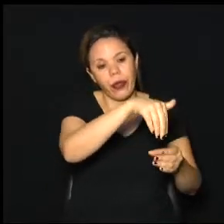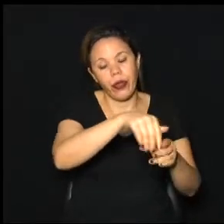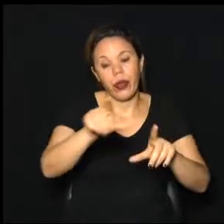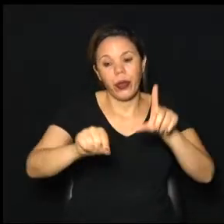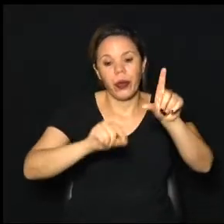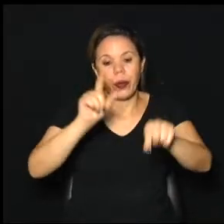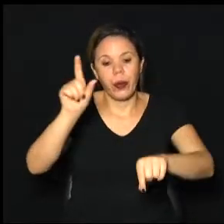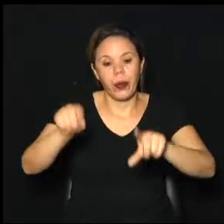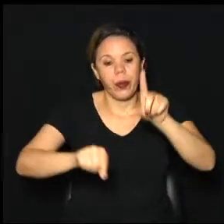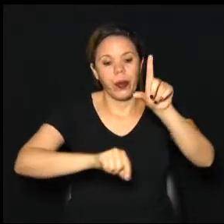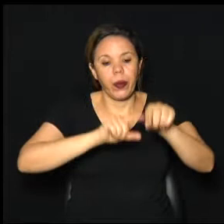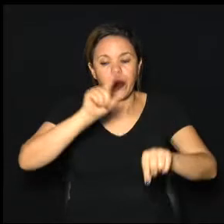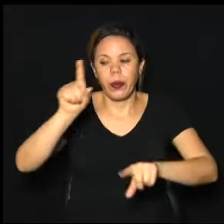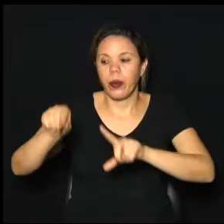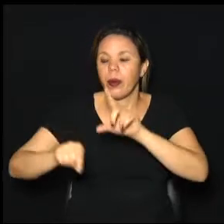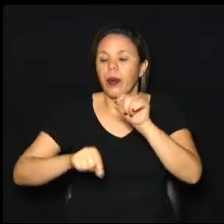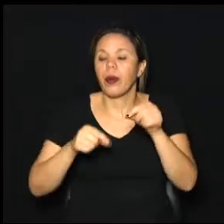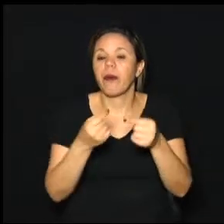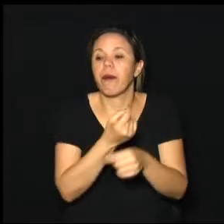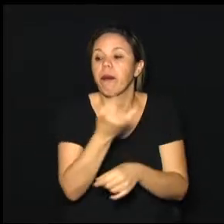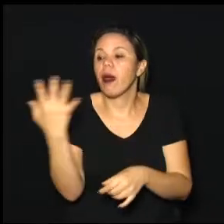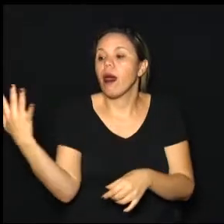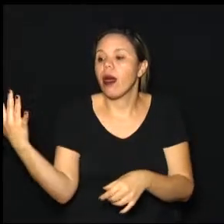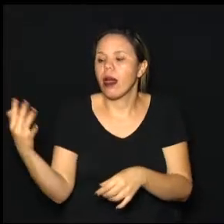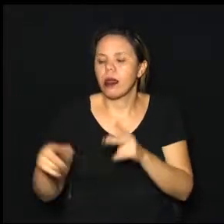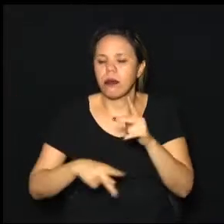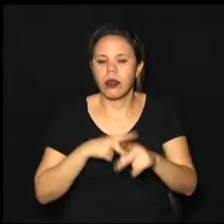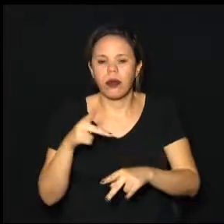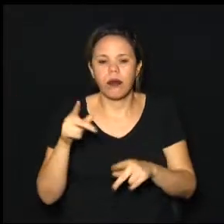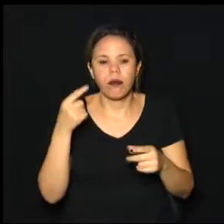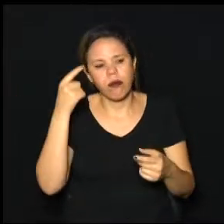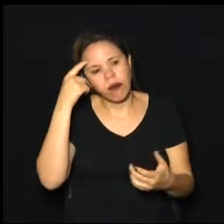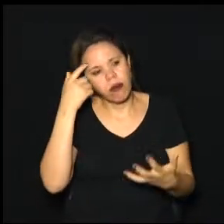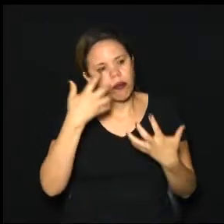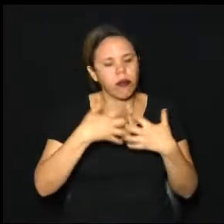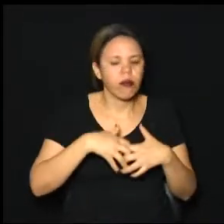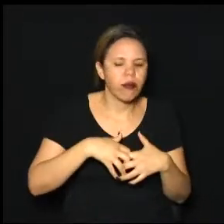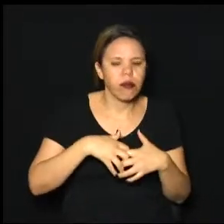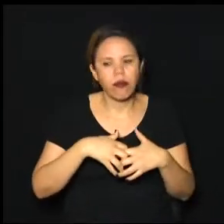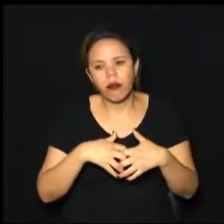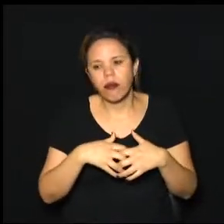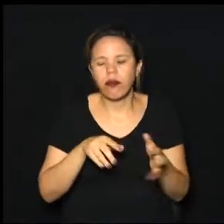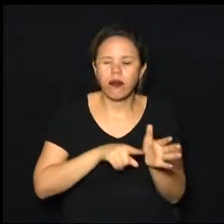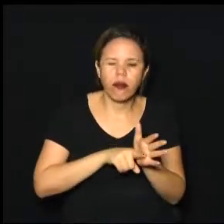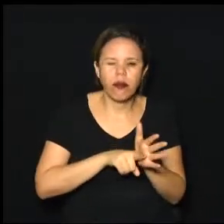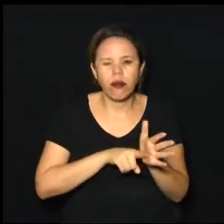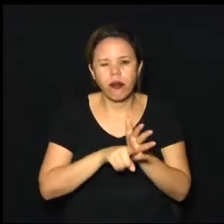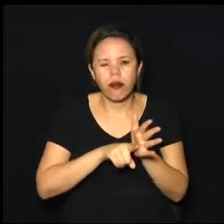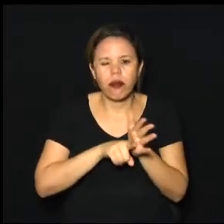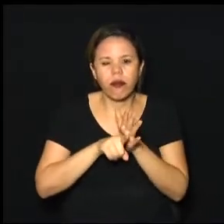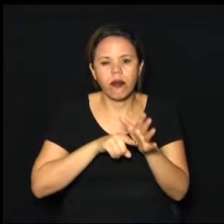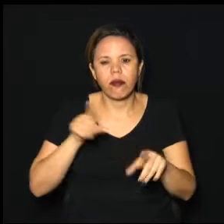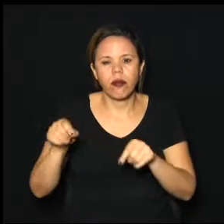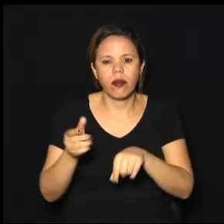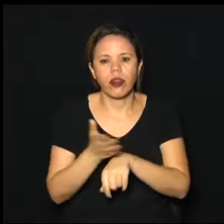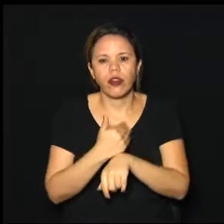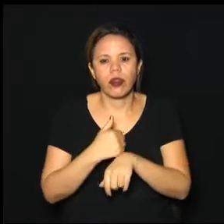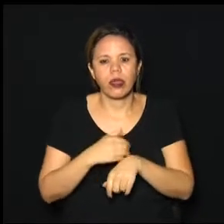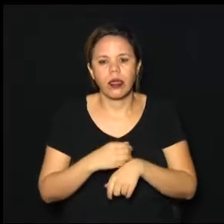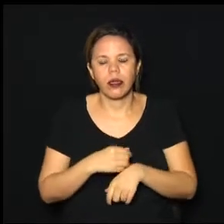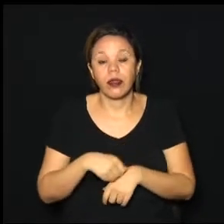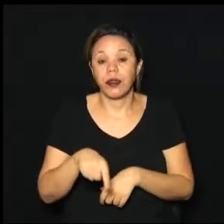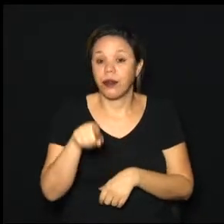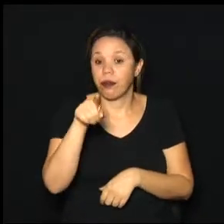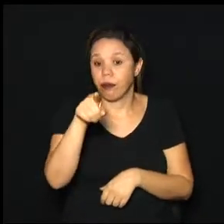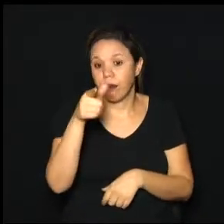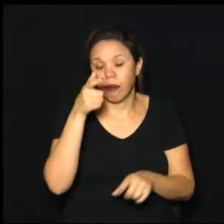escolha. O eleitor, portanto, tem mais candidatos para pensar, para estudar, do que ele tinha antes. Para você que está